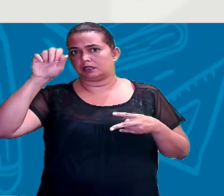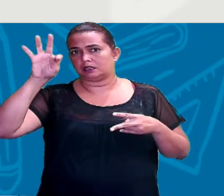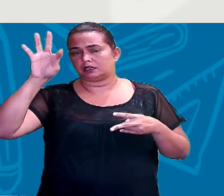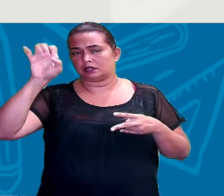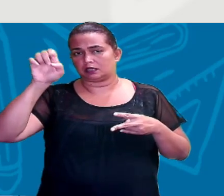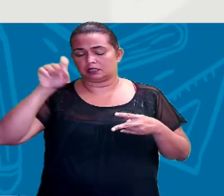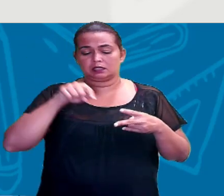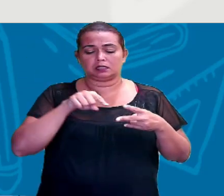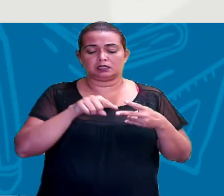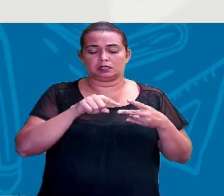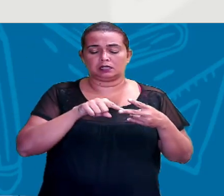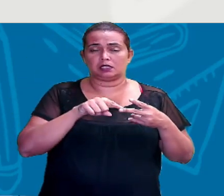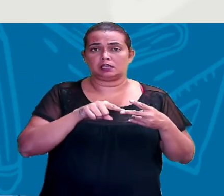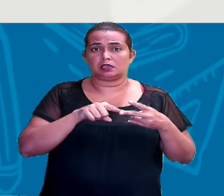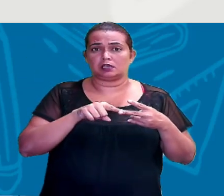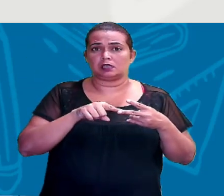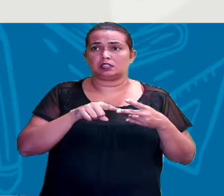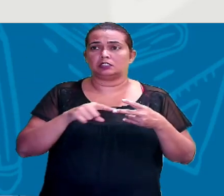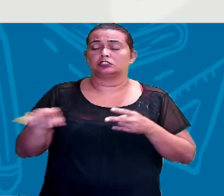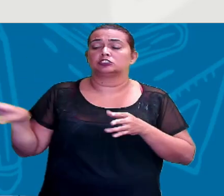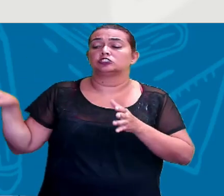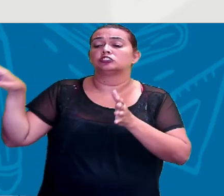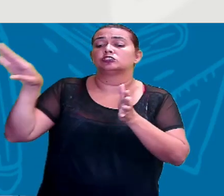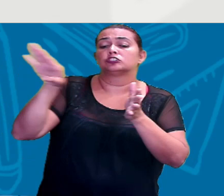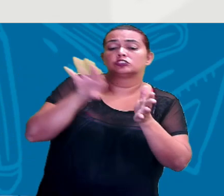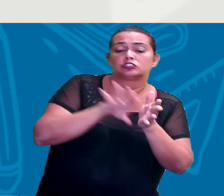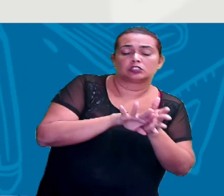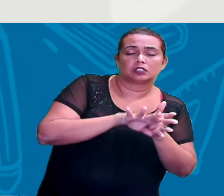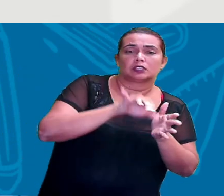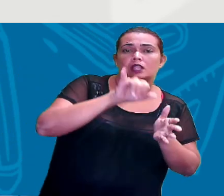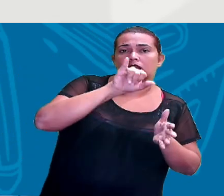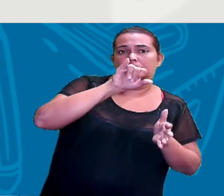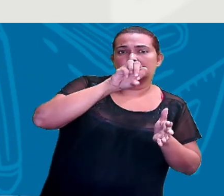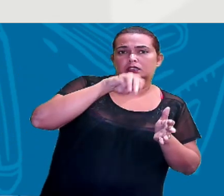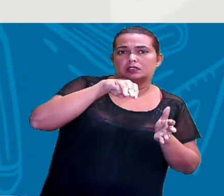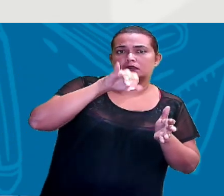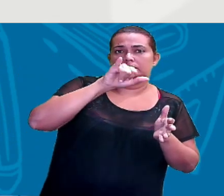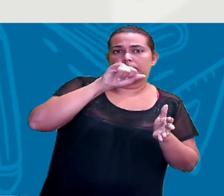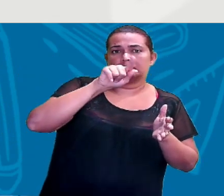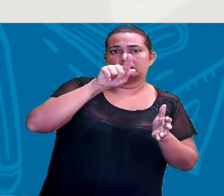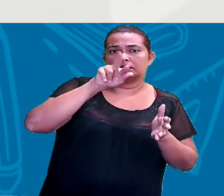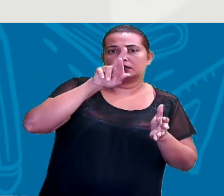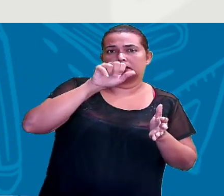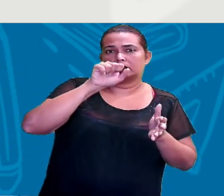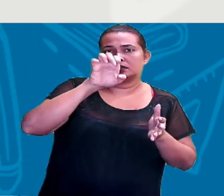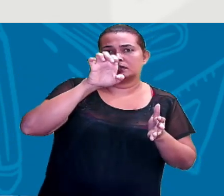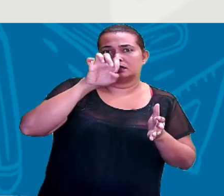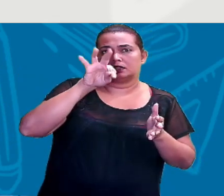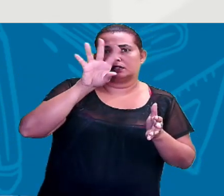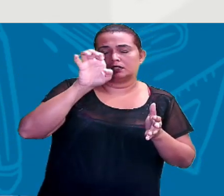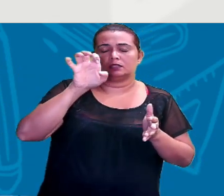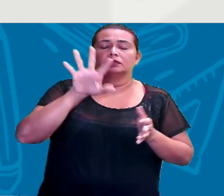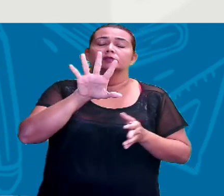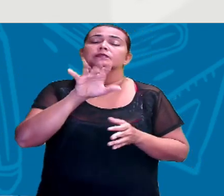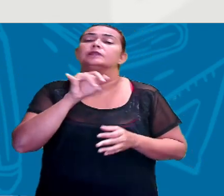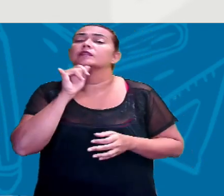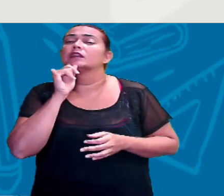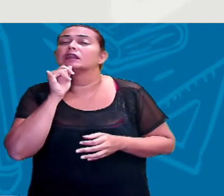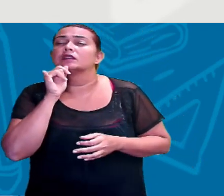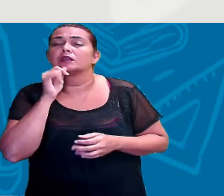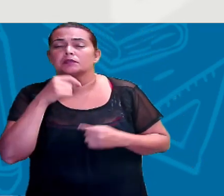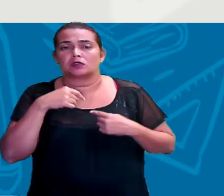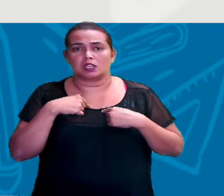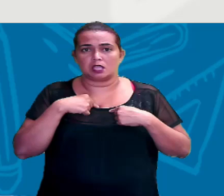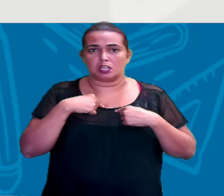a certo país vindo de outro país são chamados de imigrantes. Então, se